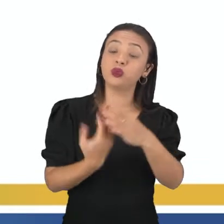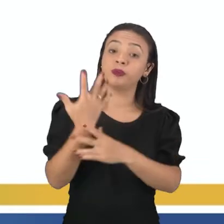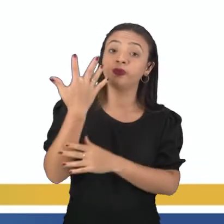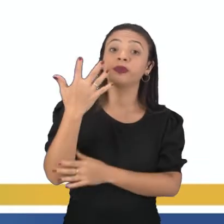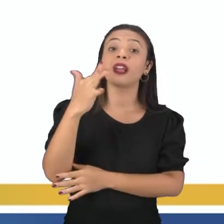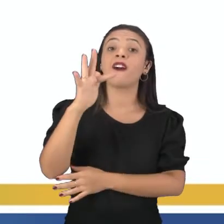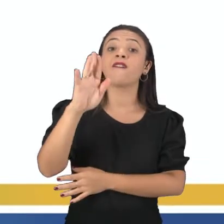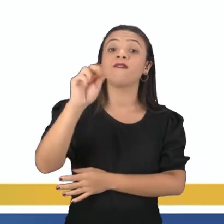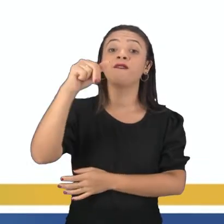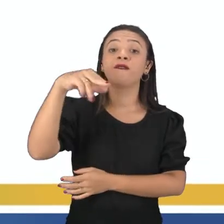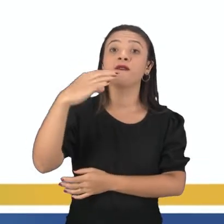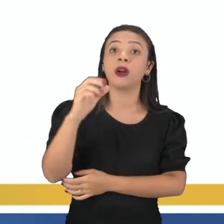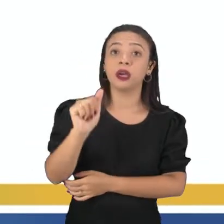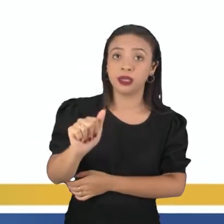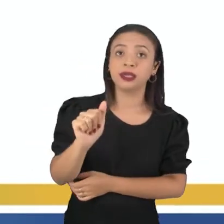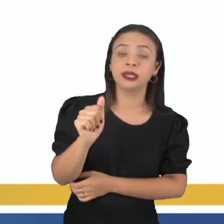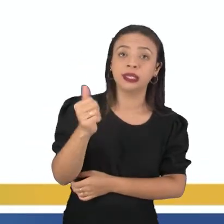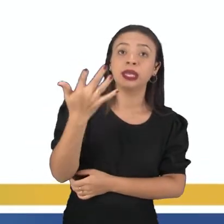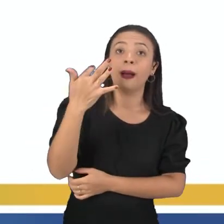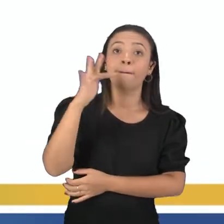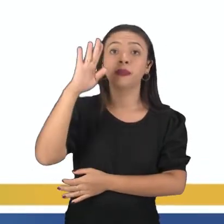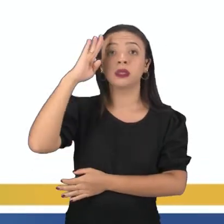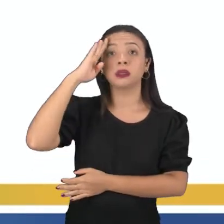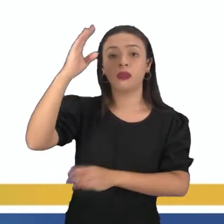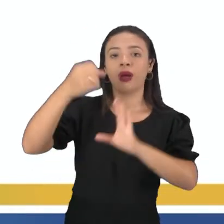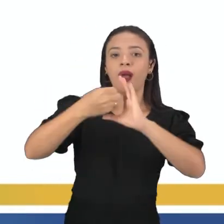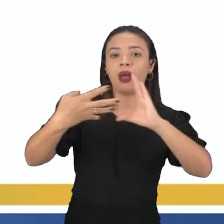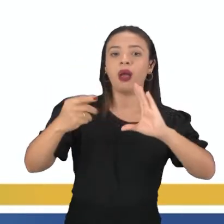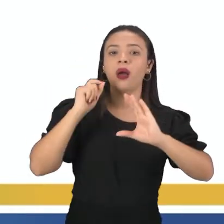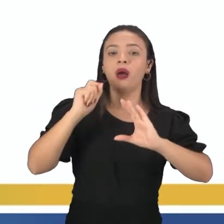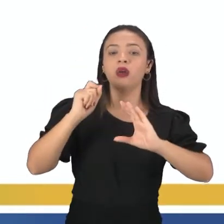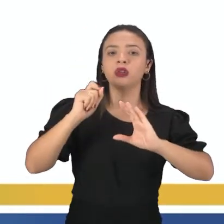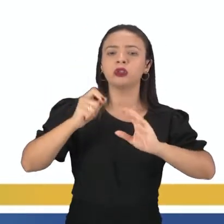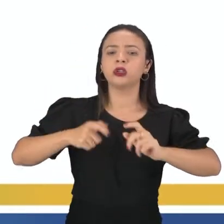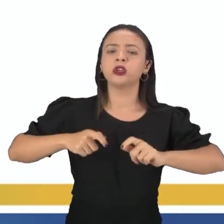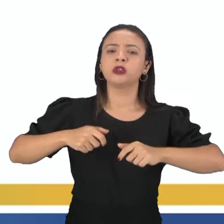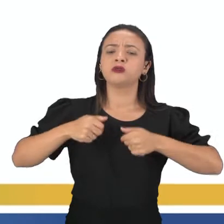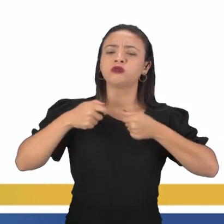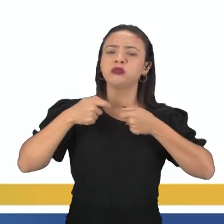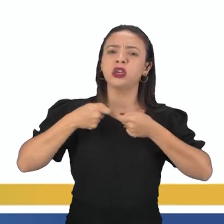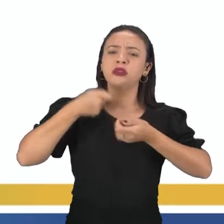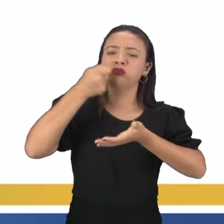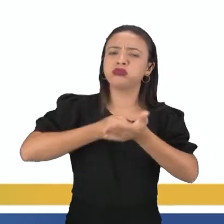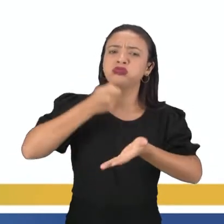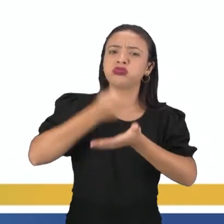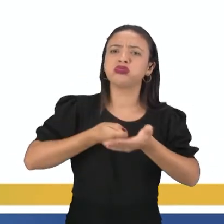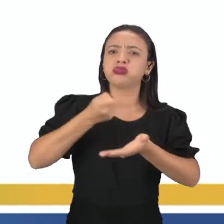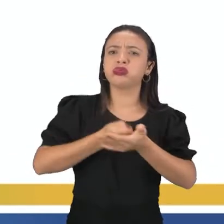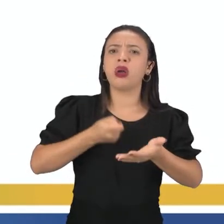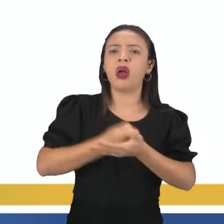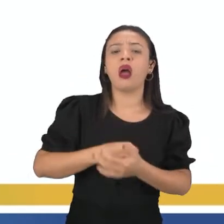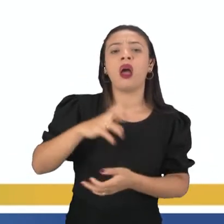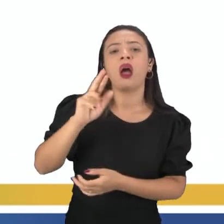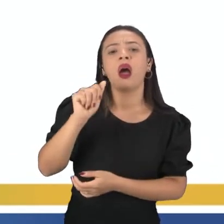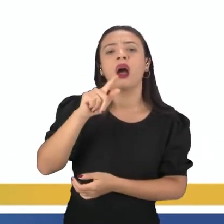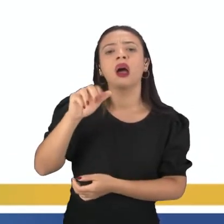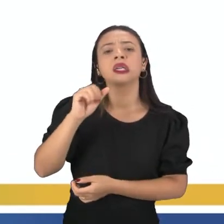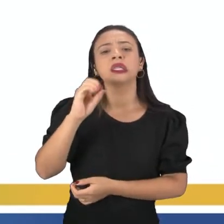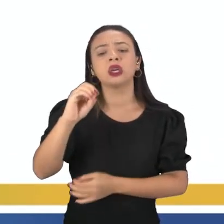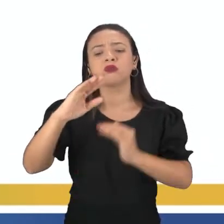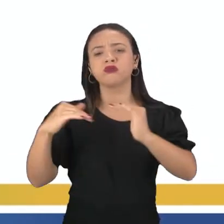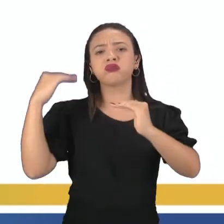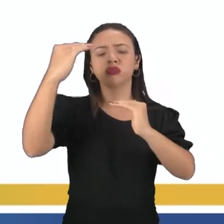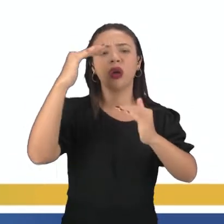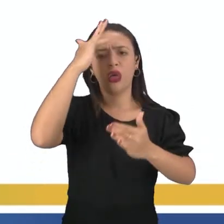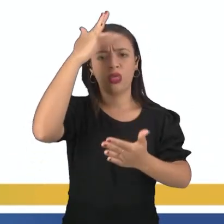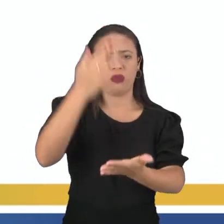França, a principal característica desta corrente de pensamento foi defender o uso da razão sobre o da fé para